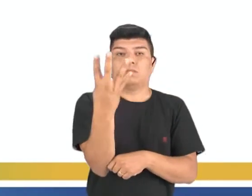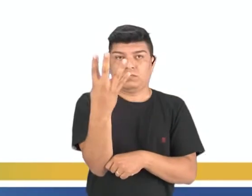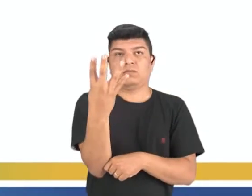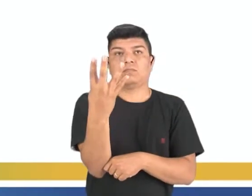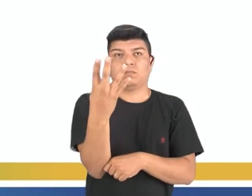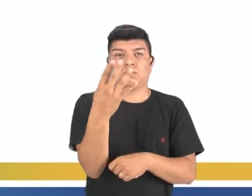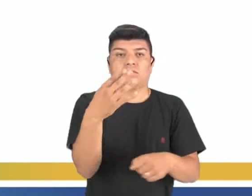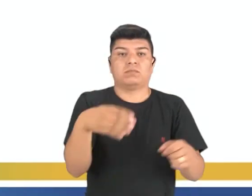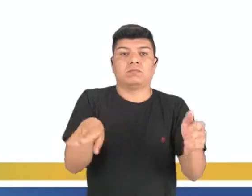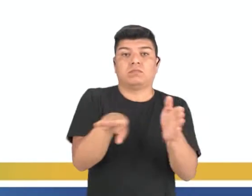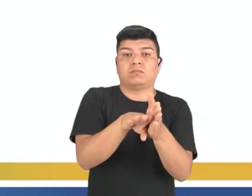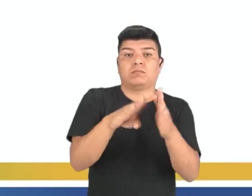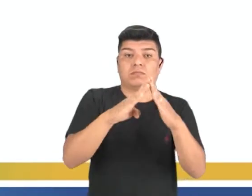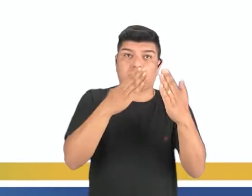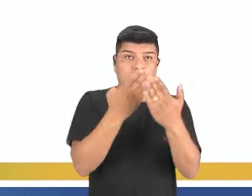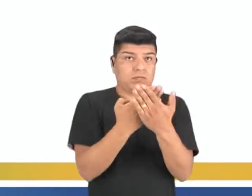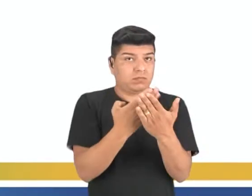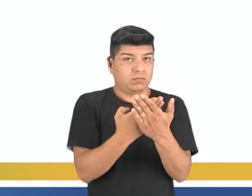na escola?